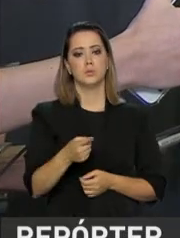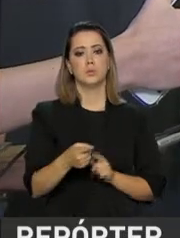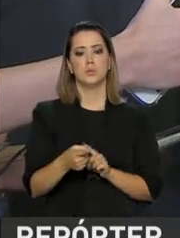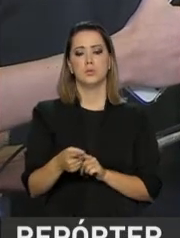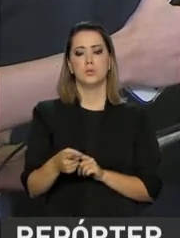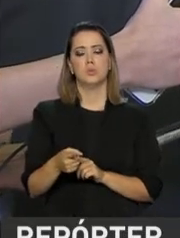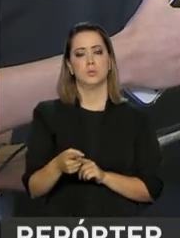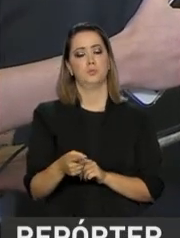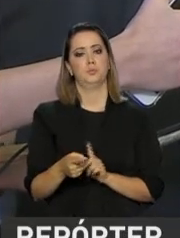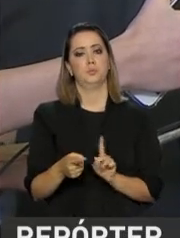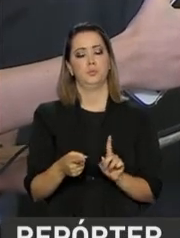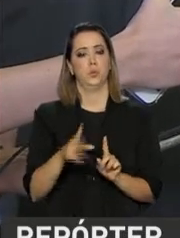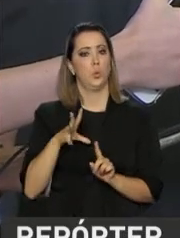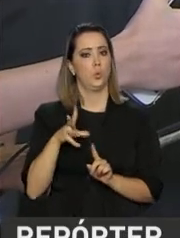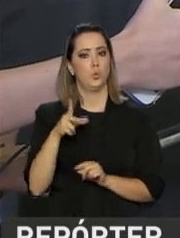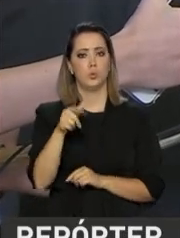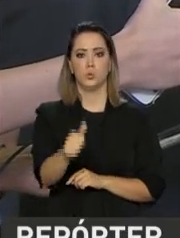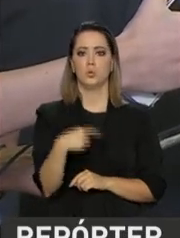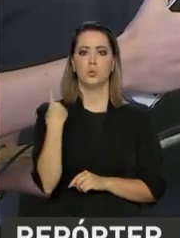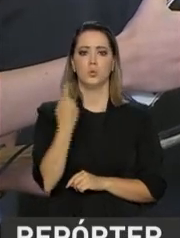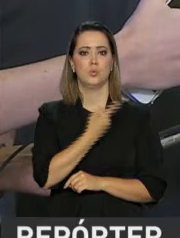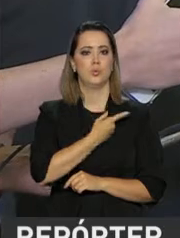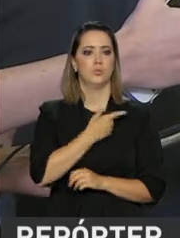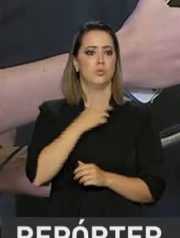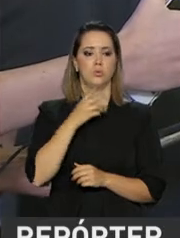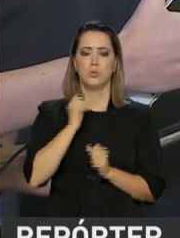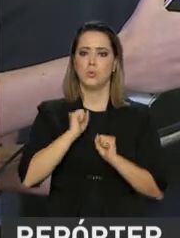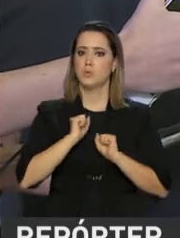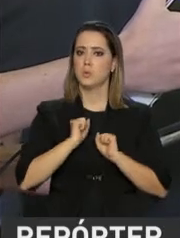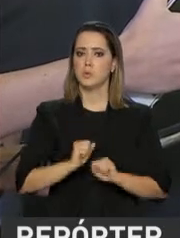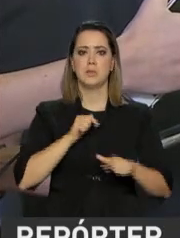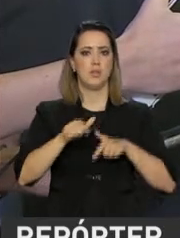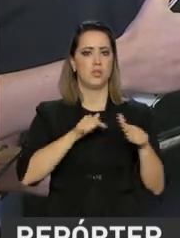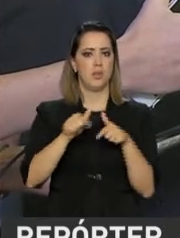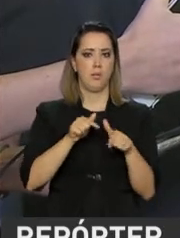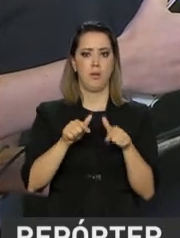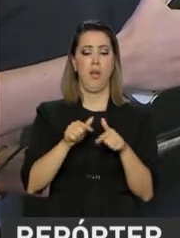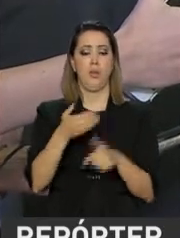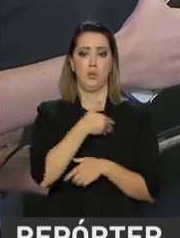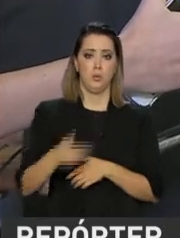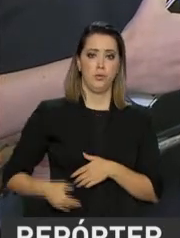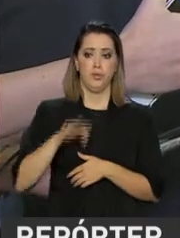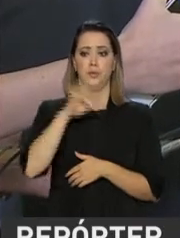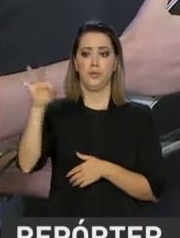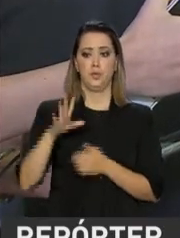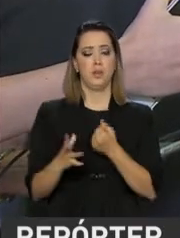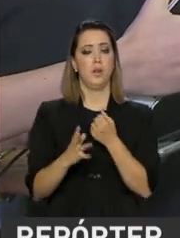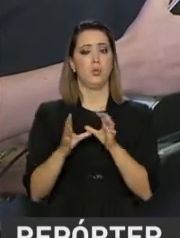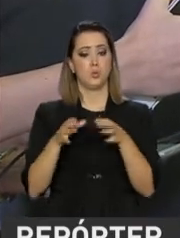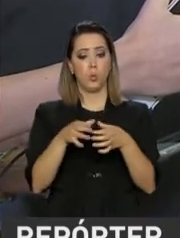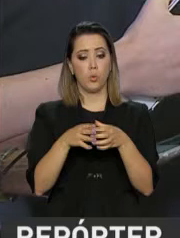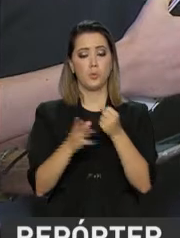ênfase que todos os meios disponíveis na união seus órgãos de segurança pública